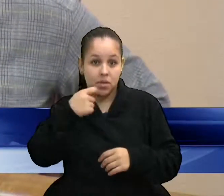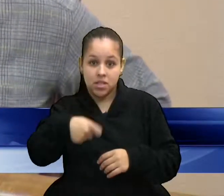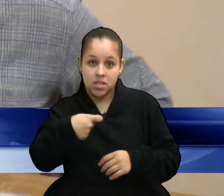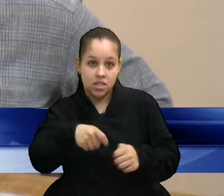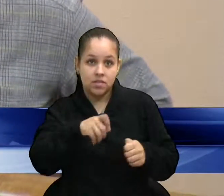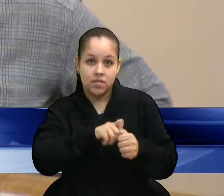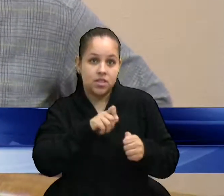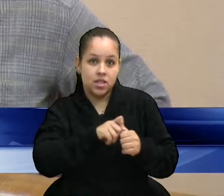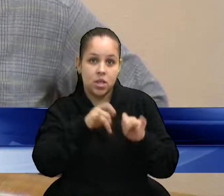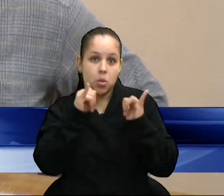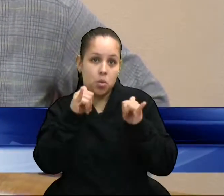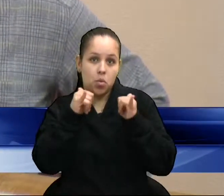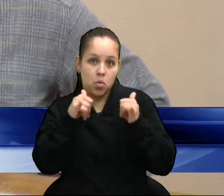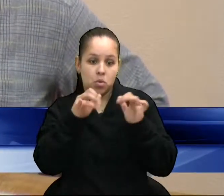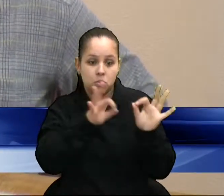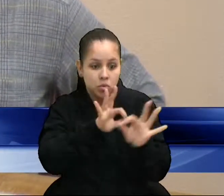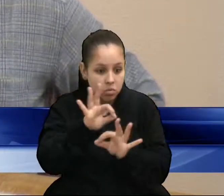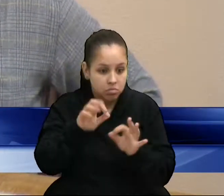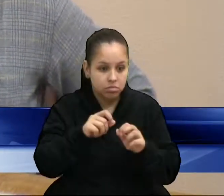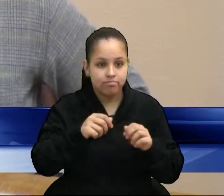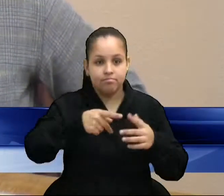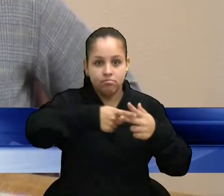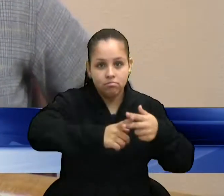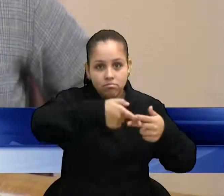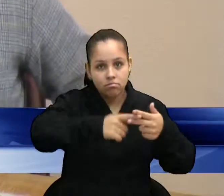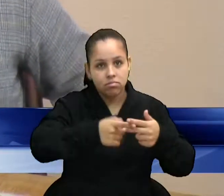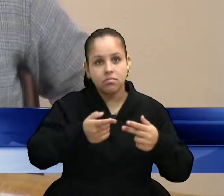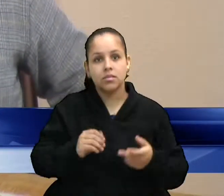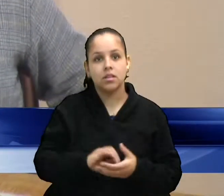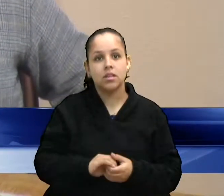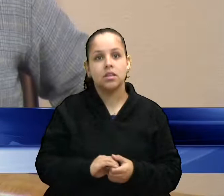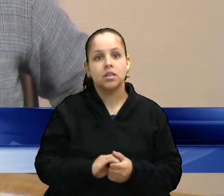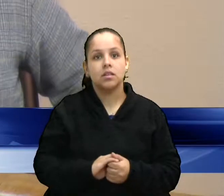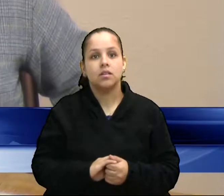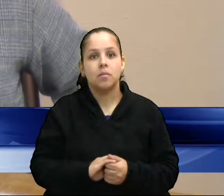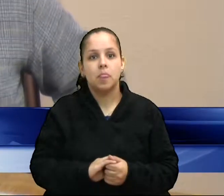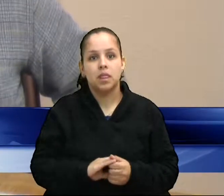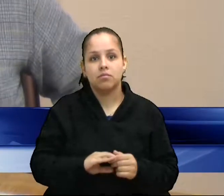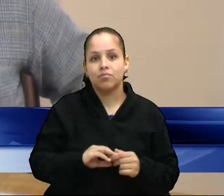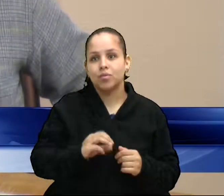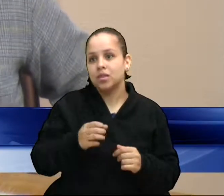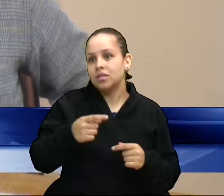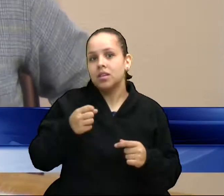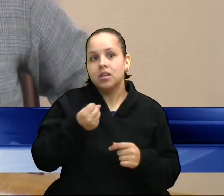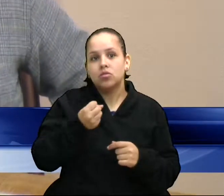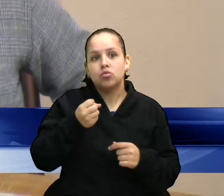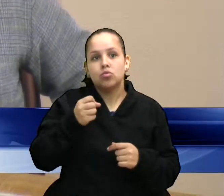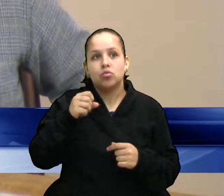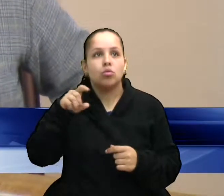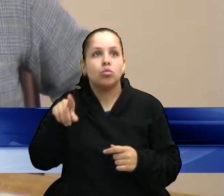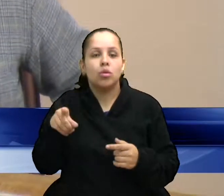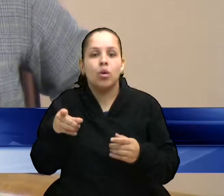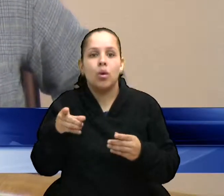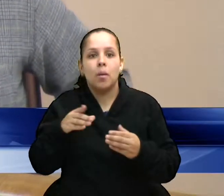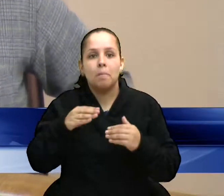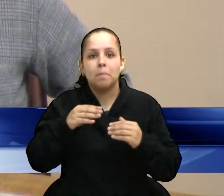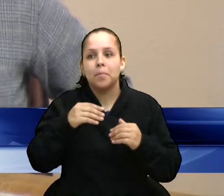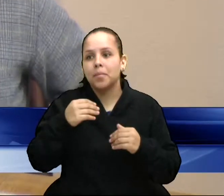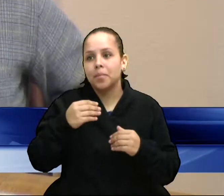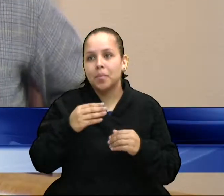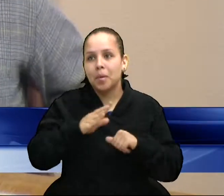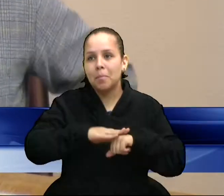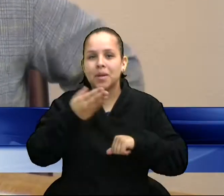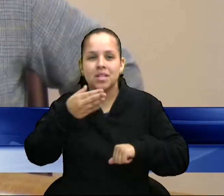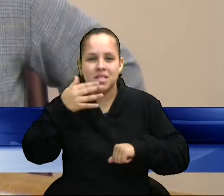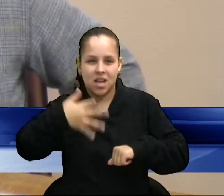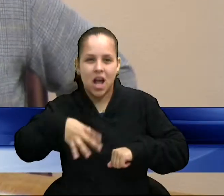dia, né? O pessoal que está aqui operando o sistema, e isso só encarece. E a tarifa ela é mais barata por